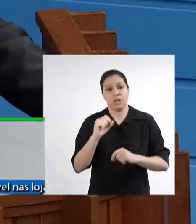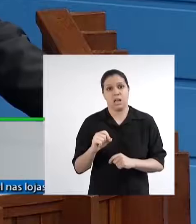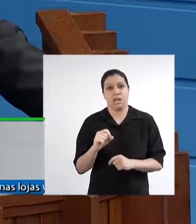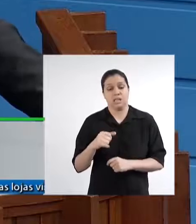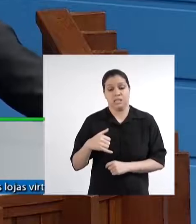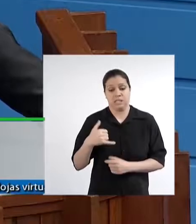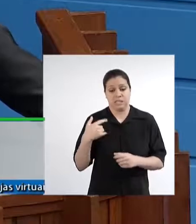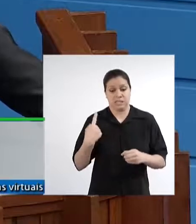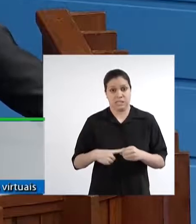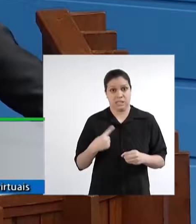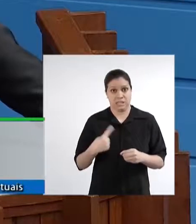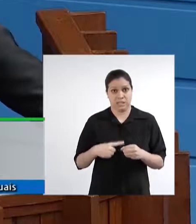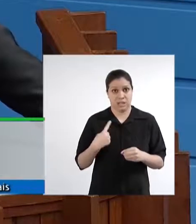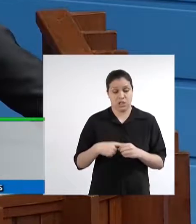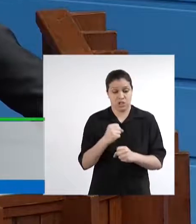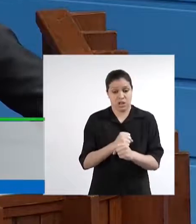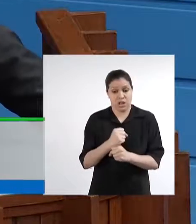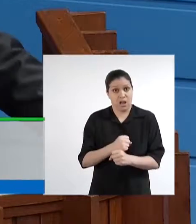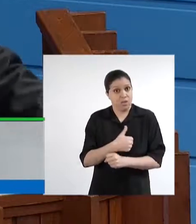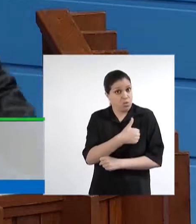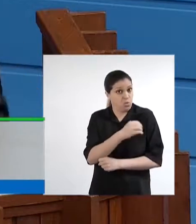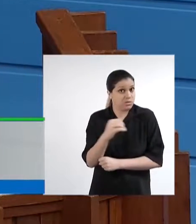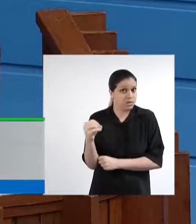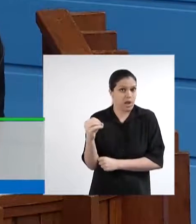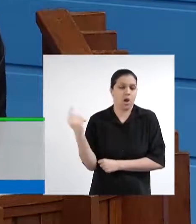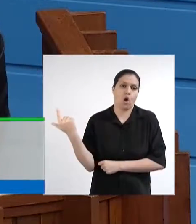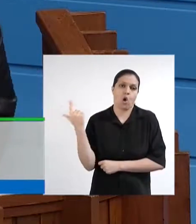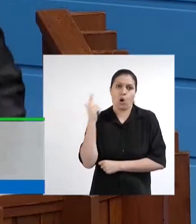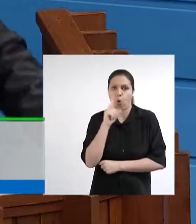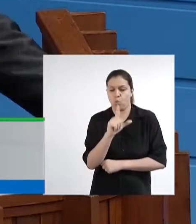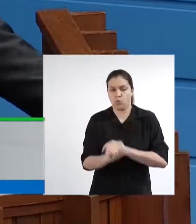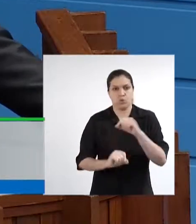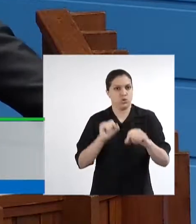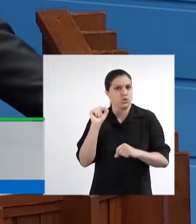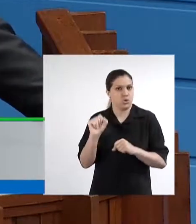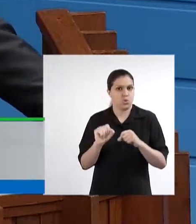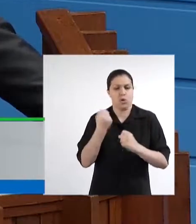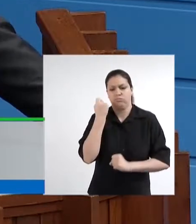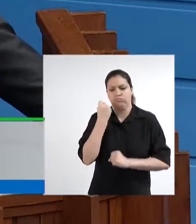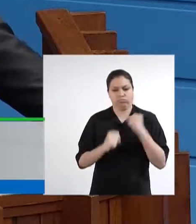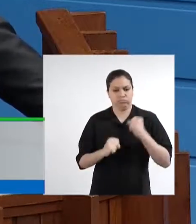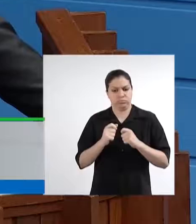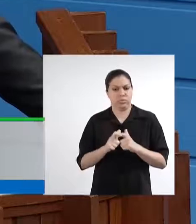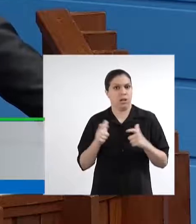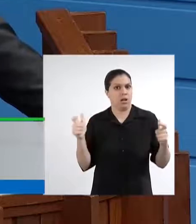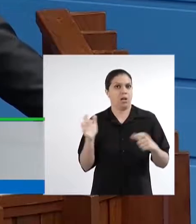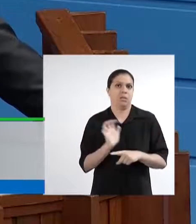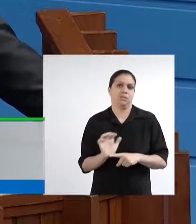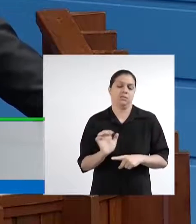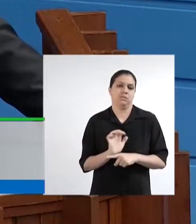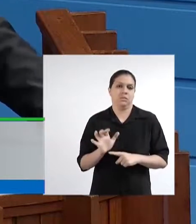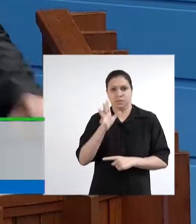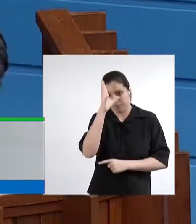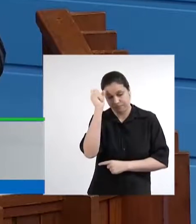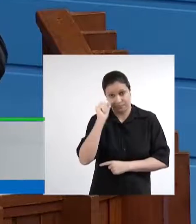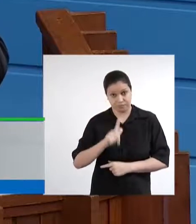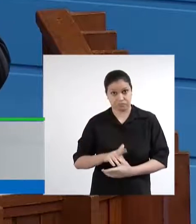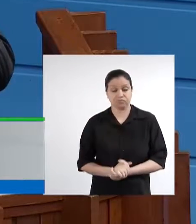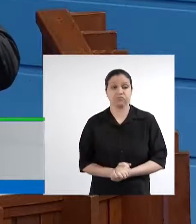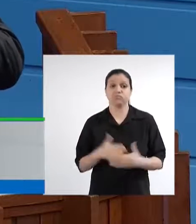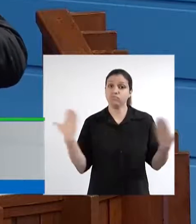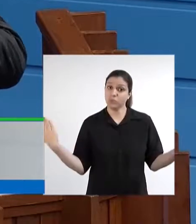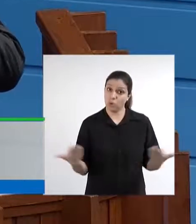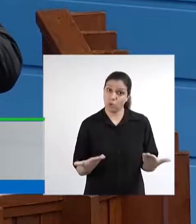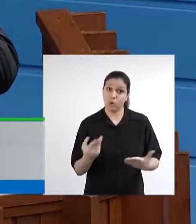anos de idade conseguiu um parque industrial, o maior do estado de Mato Grosso do Sul. Hoje,